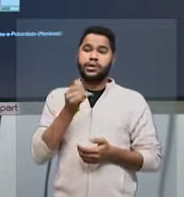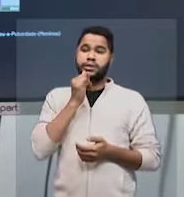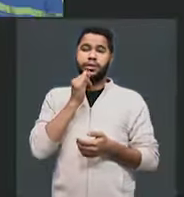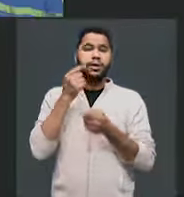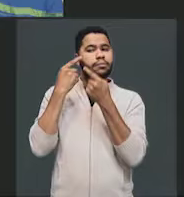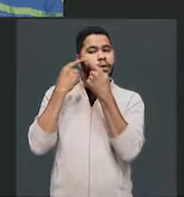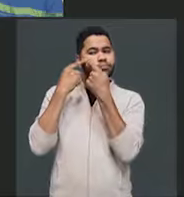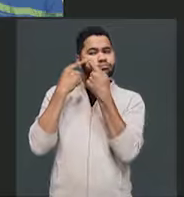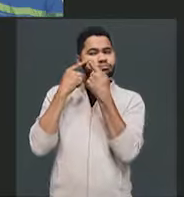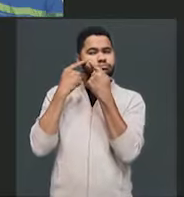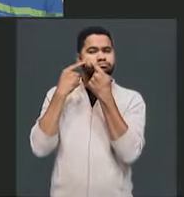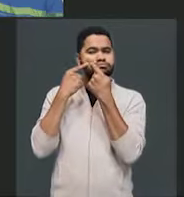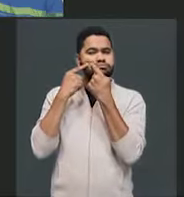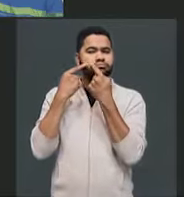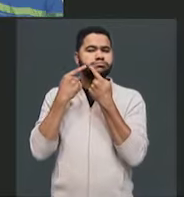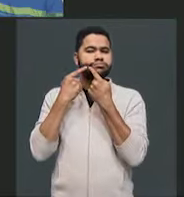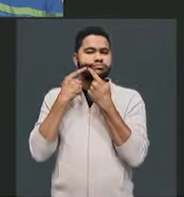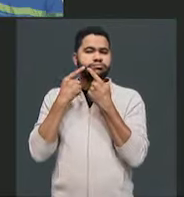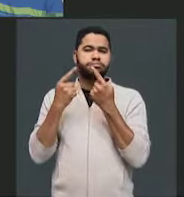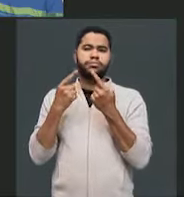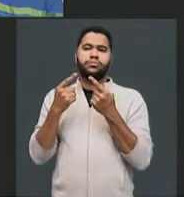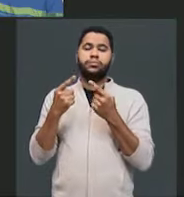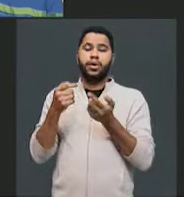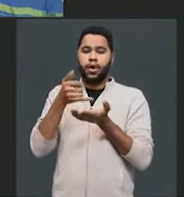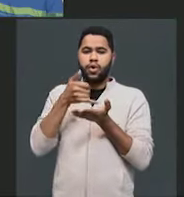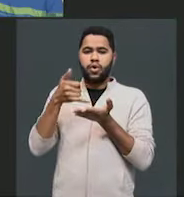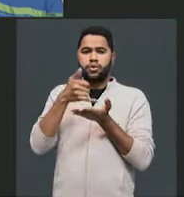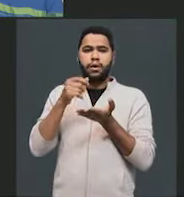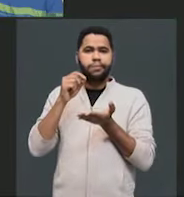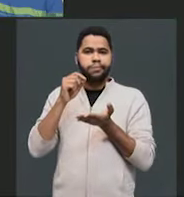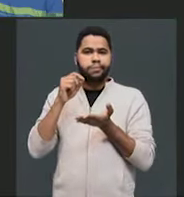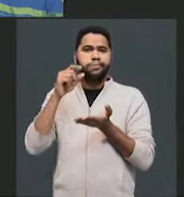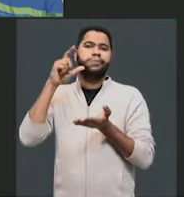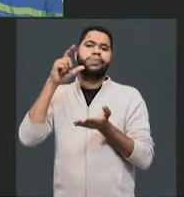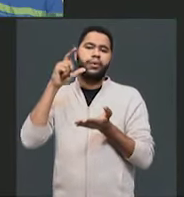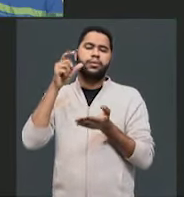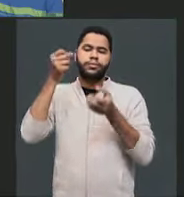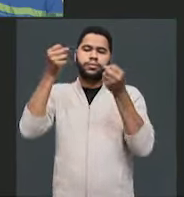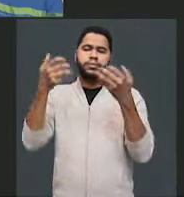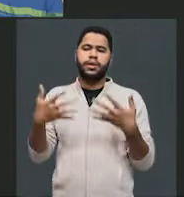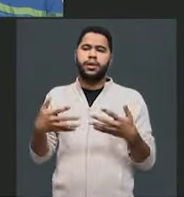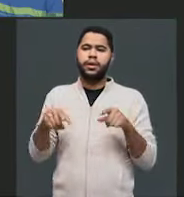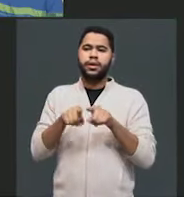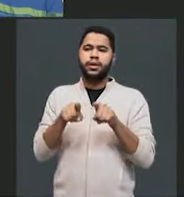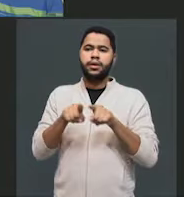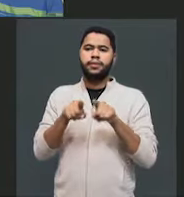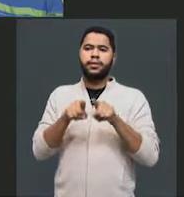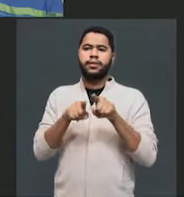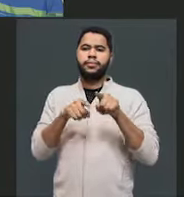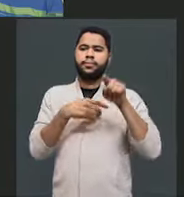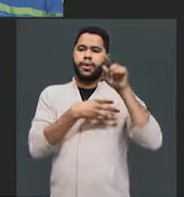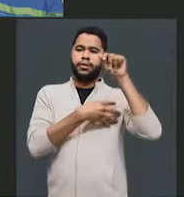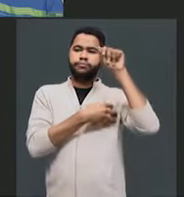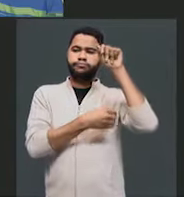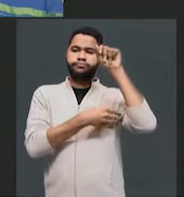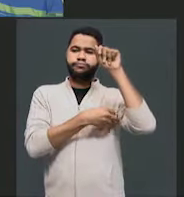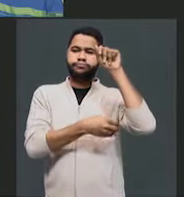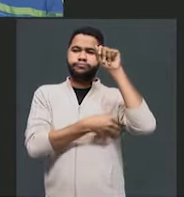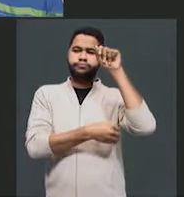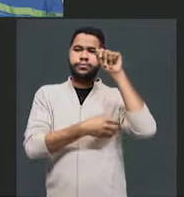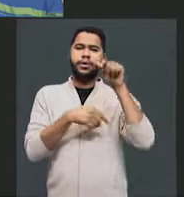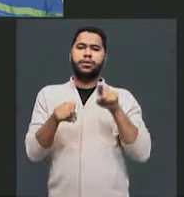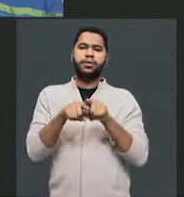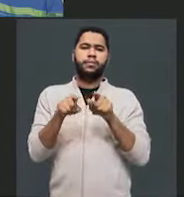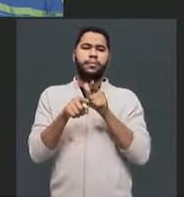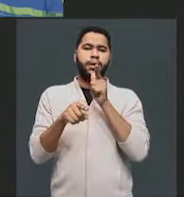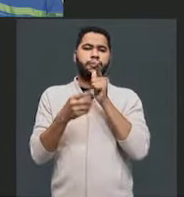as espinhas, né, que é o aumento da oleosidade da pele aí, que eu expliquei na outra aula. Aqui os pelos nas axilas, na região pubiana